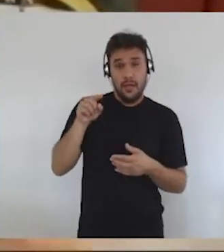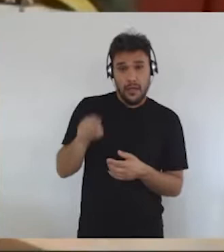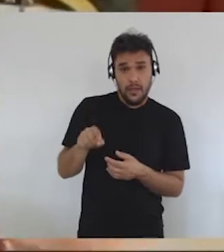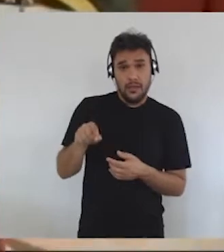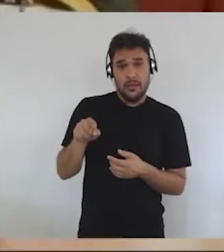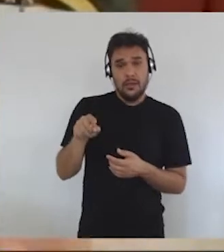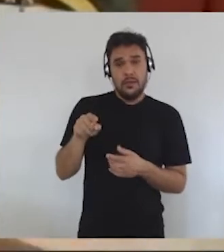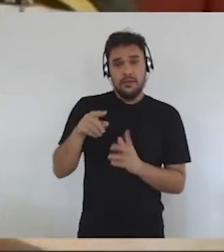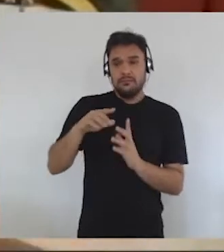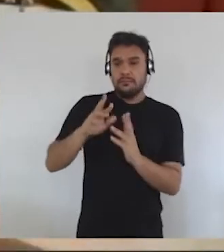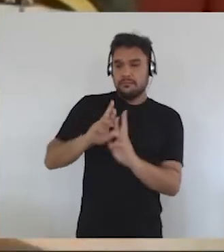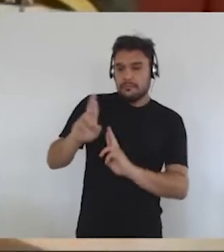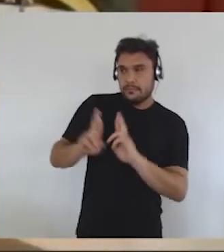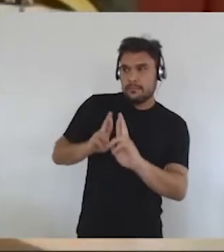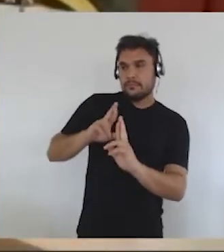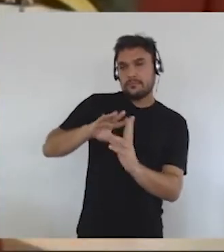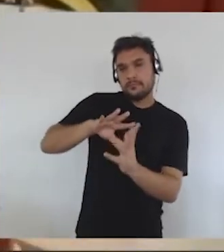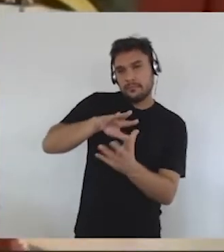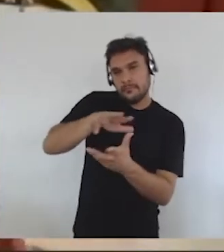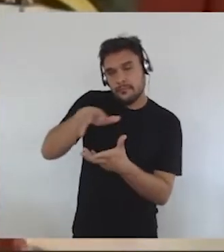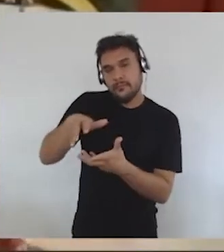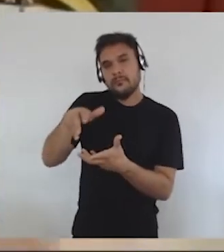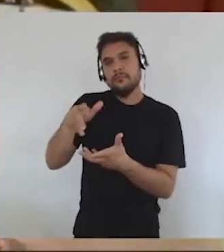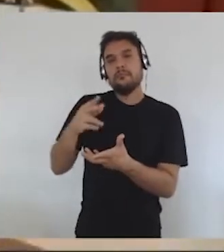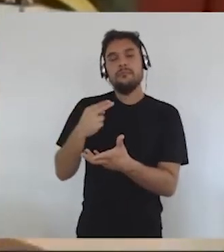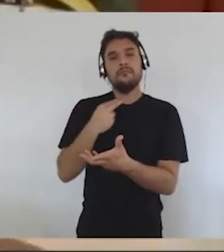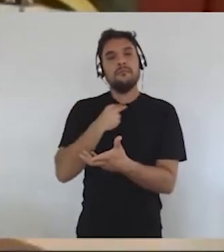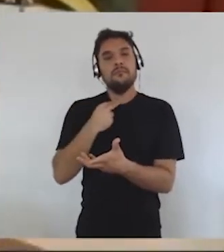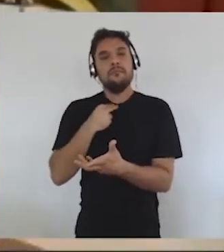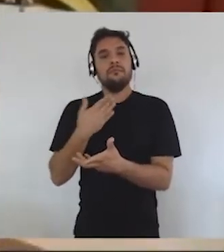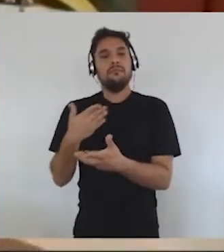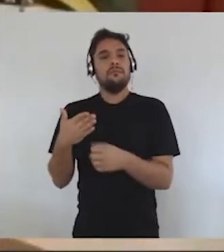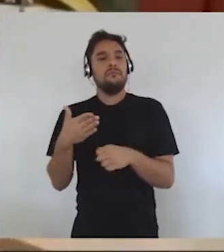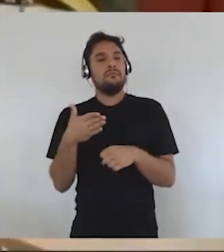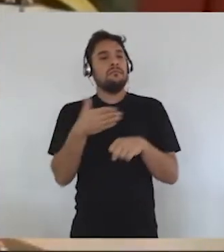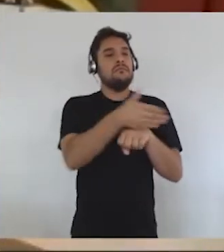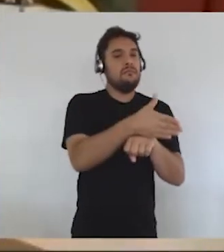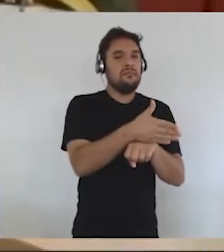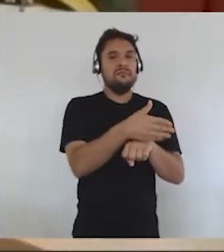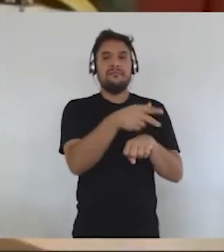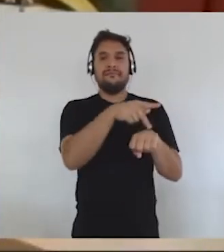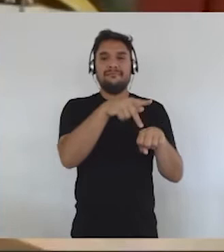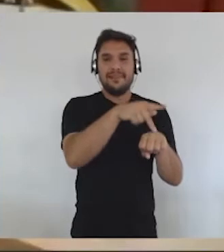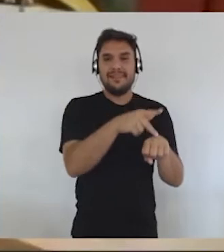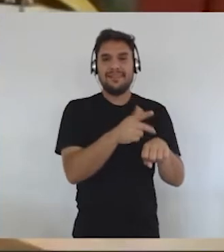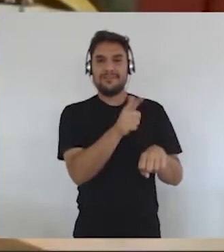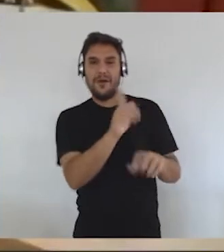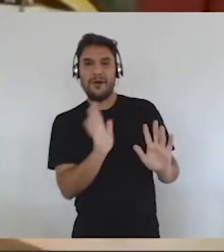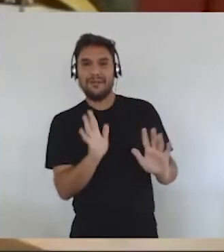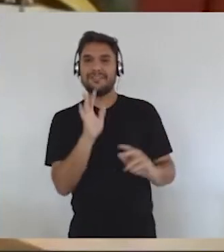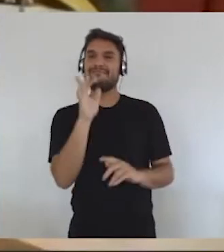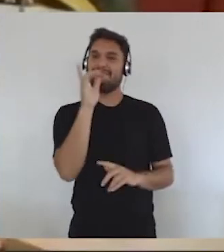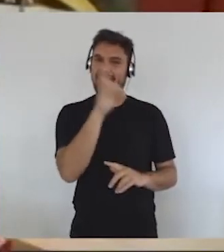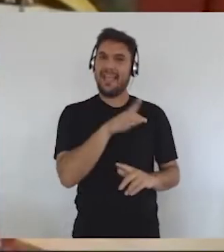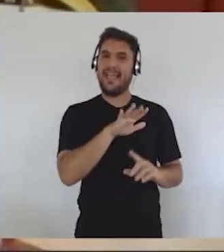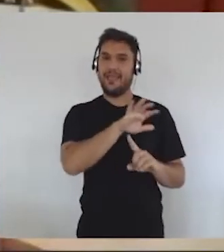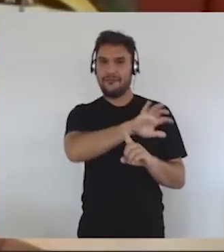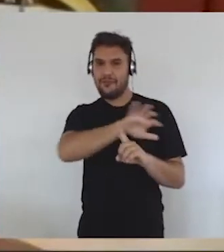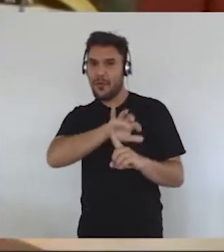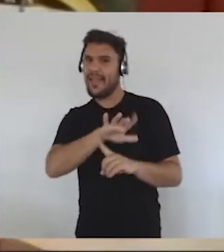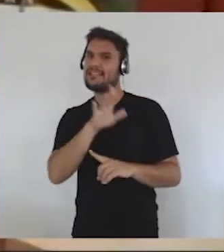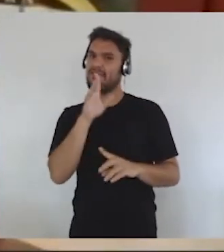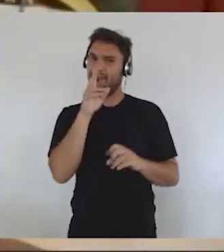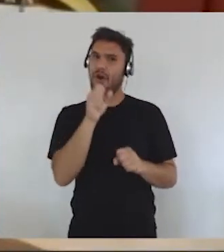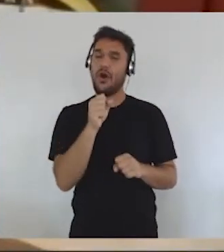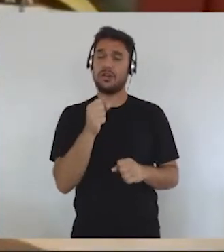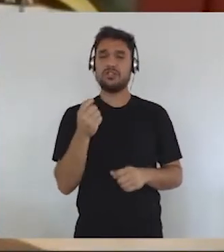questão das relações internacionais, do fato de você não poder ir de um estado para o outro, né, tem reflexos interessantíssimos, né?